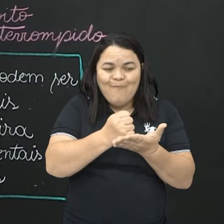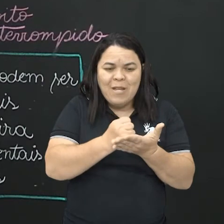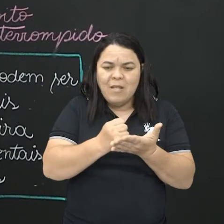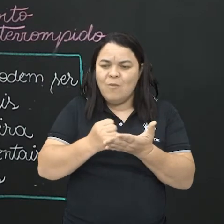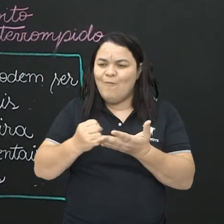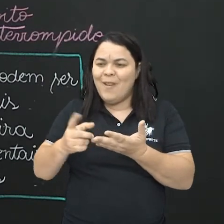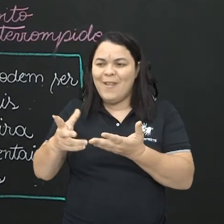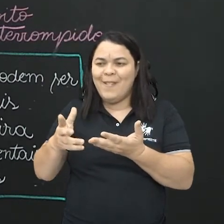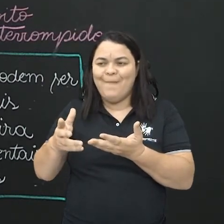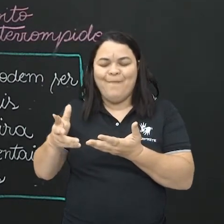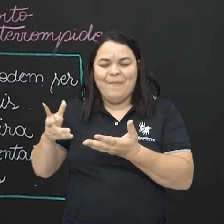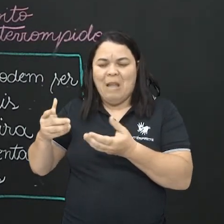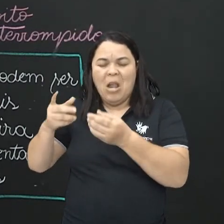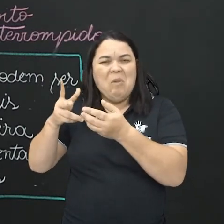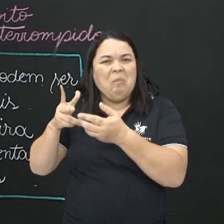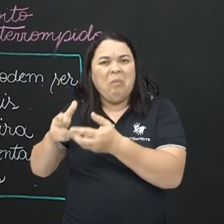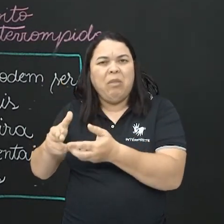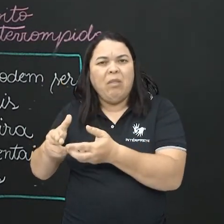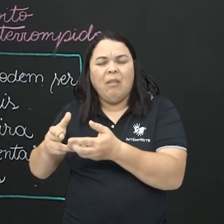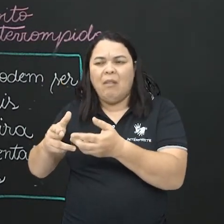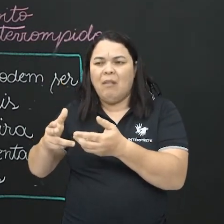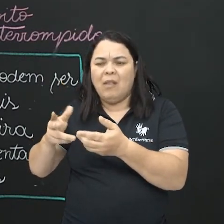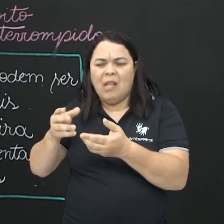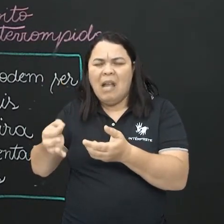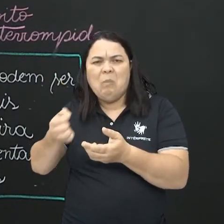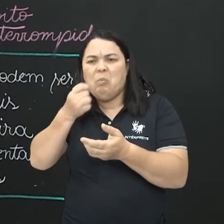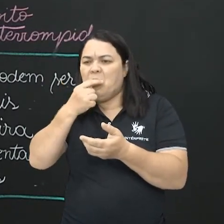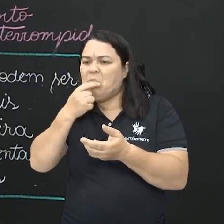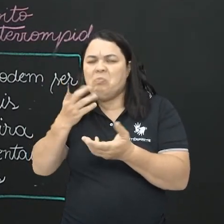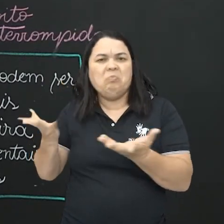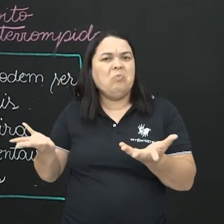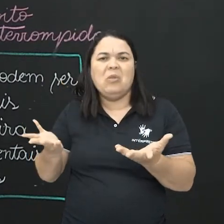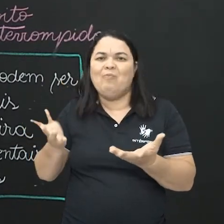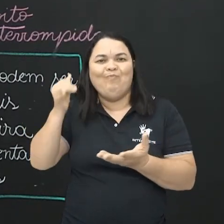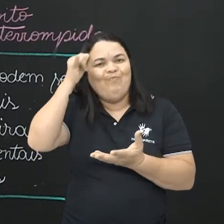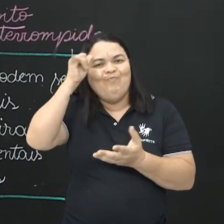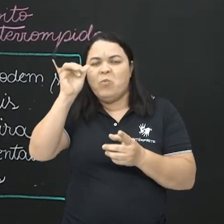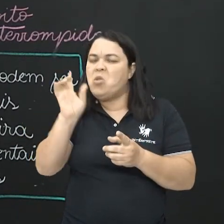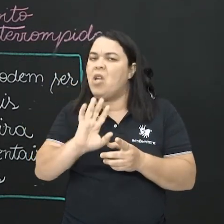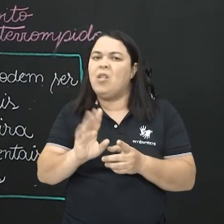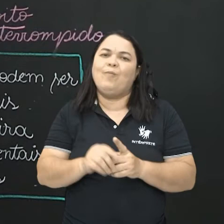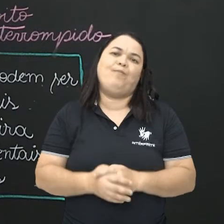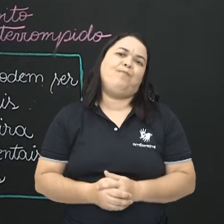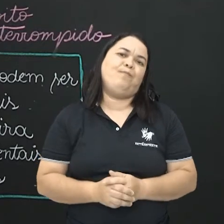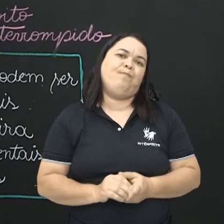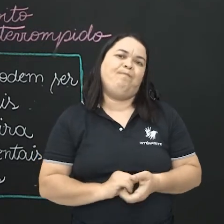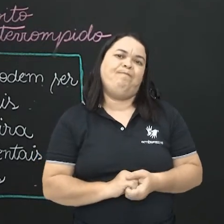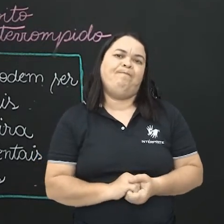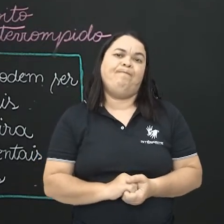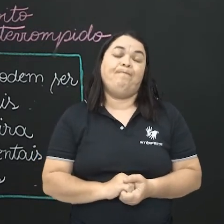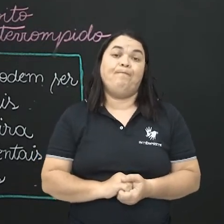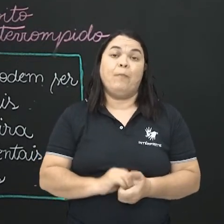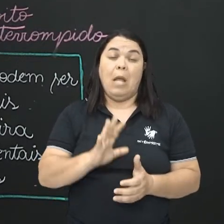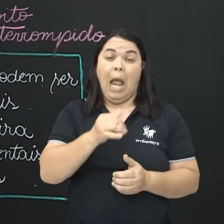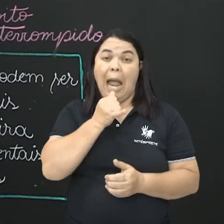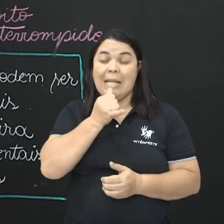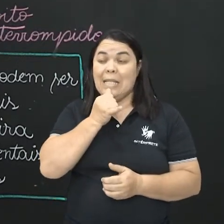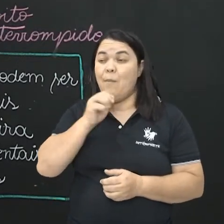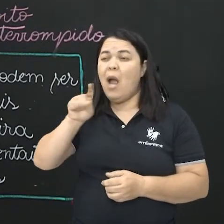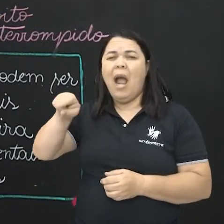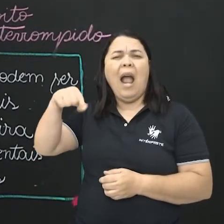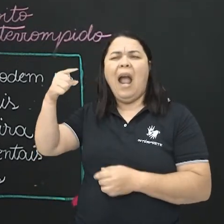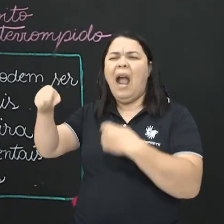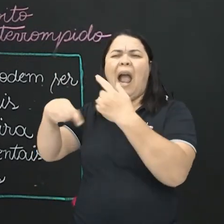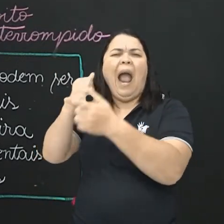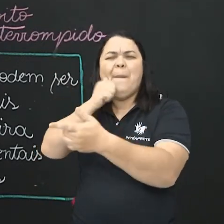a isso. Existe uma lista de remédios que cortam o efeito do anticoncepcional. Então você pode ter a tia da prima da vizinha que falou,